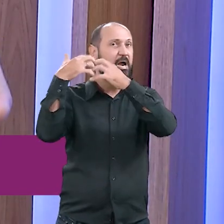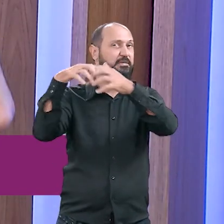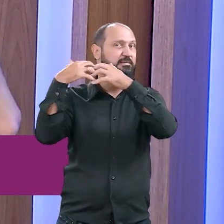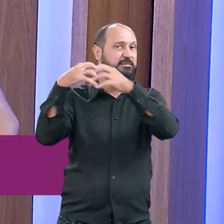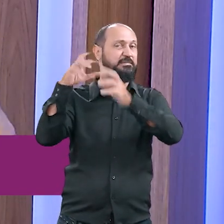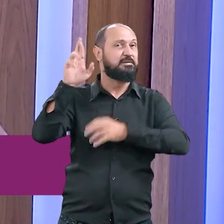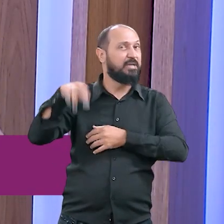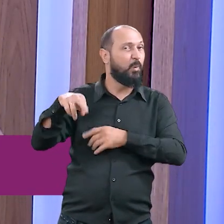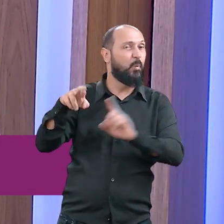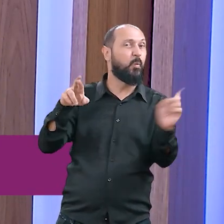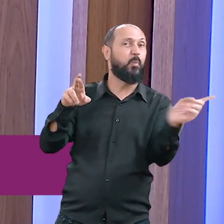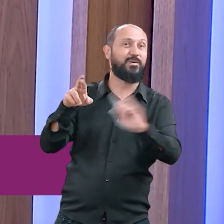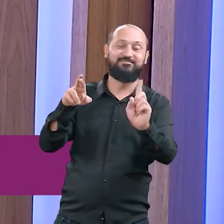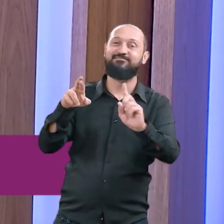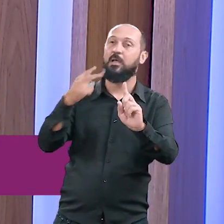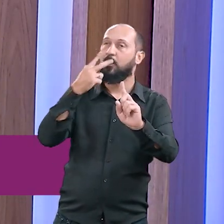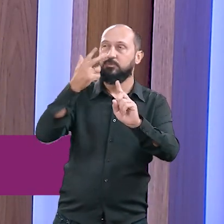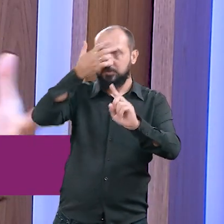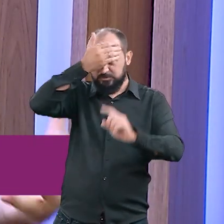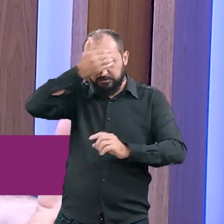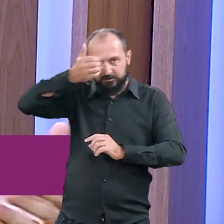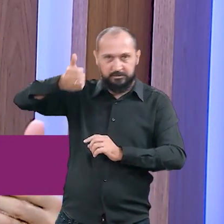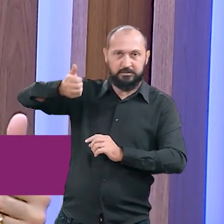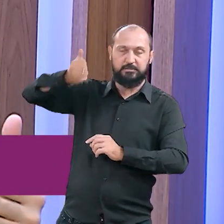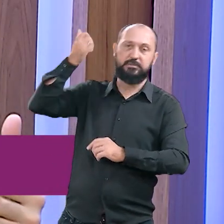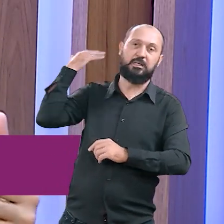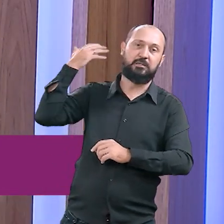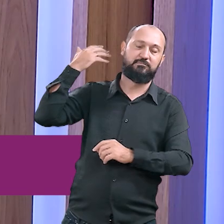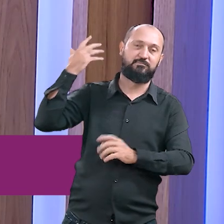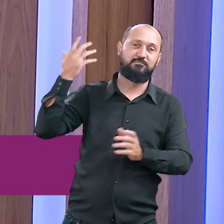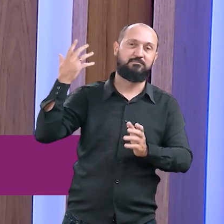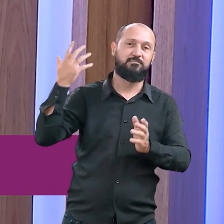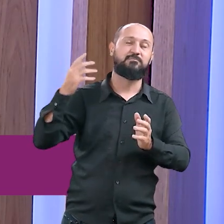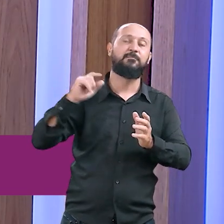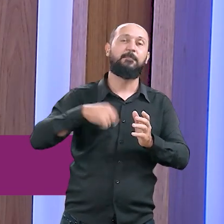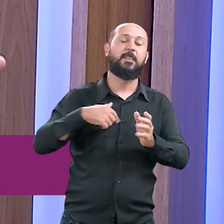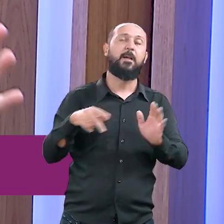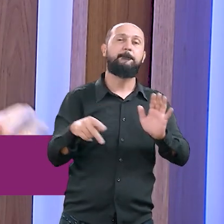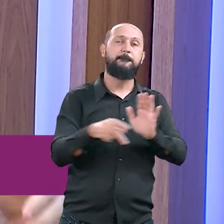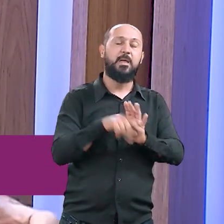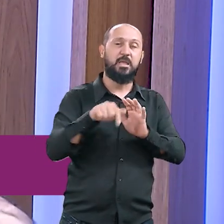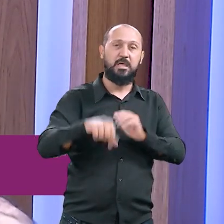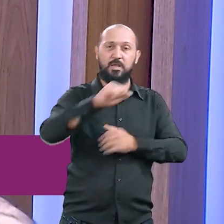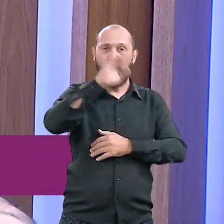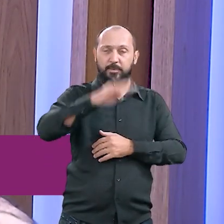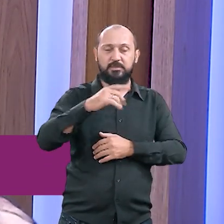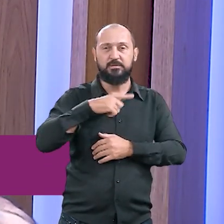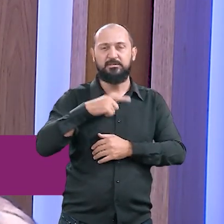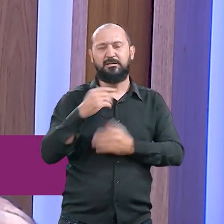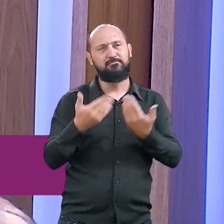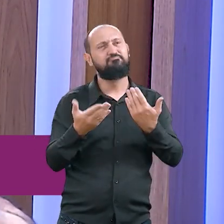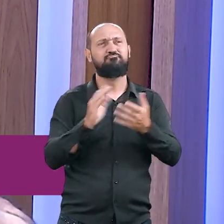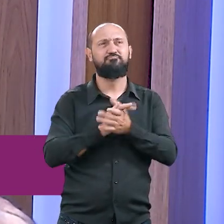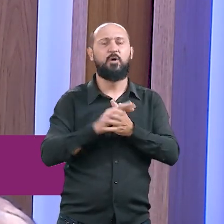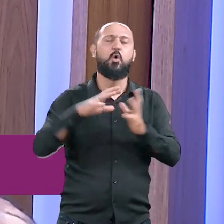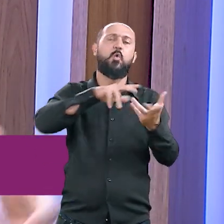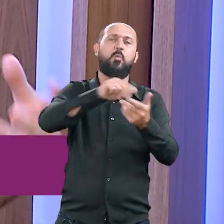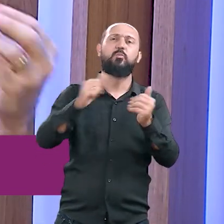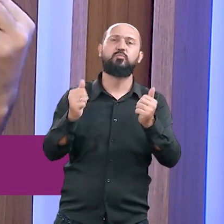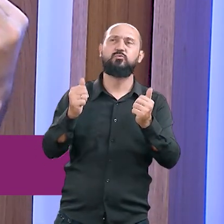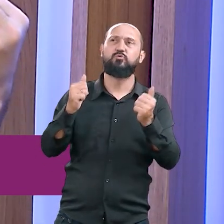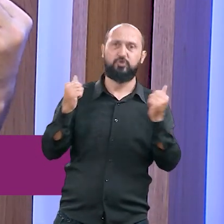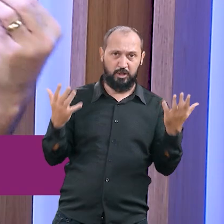o Zico, por exemplo, o pessoal, não lembro qual foi a empresa, fez a voz do pai dele, aí